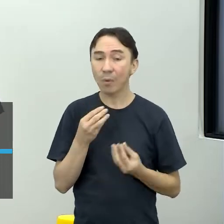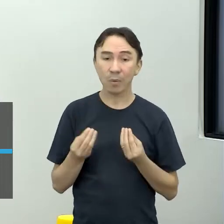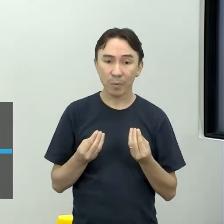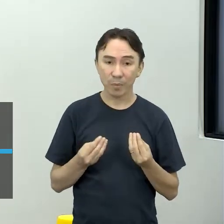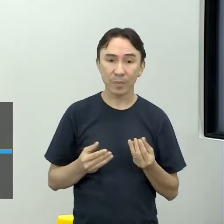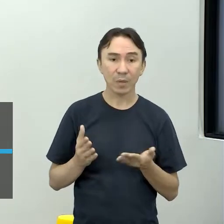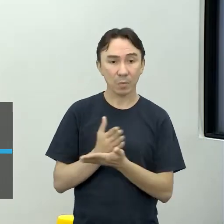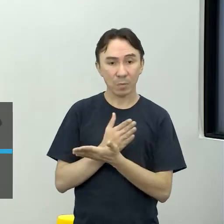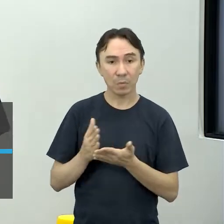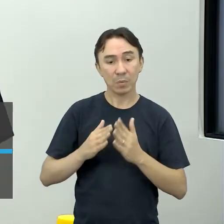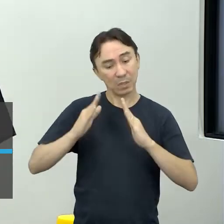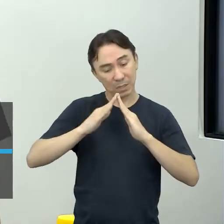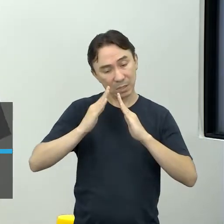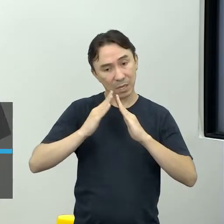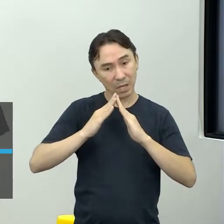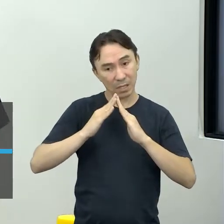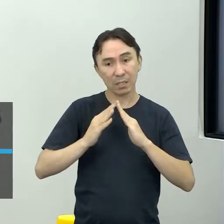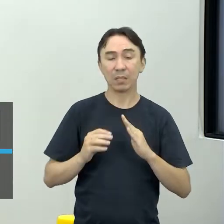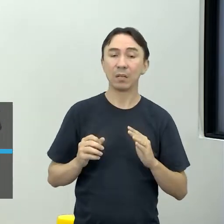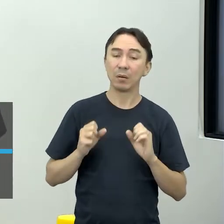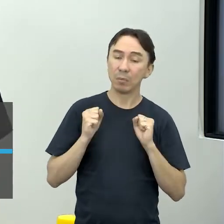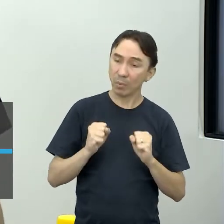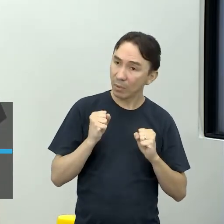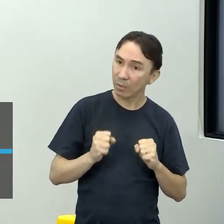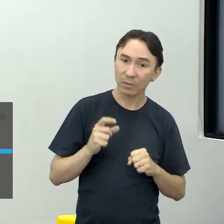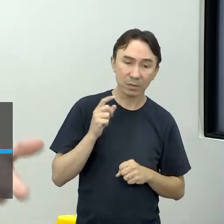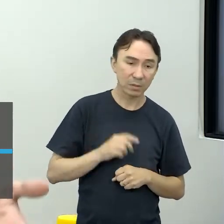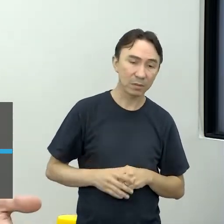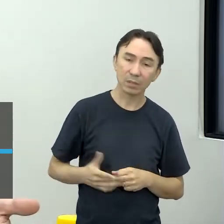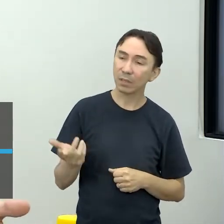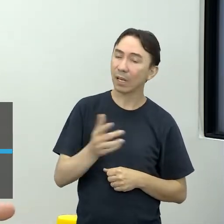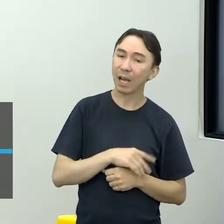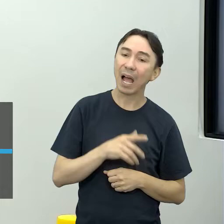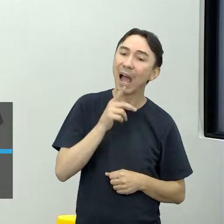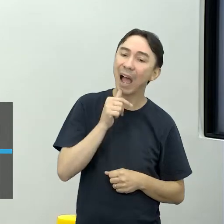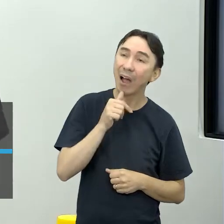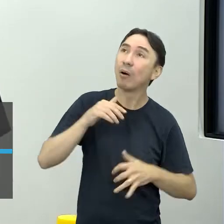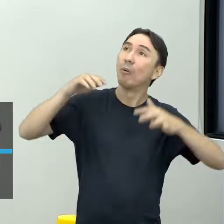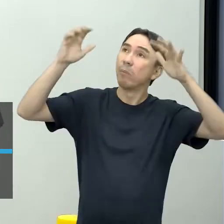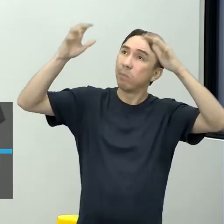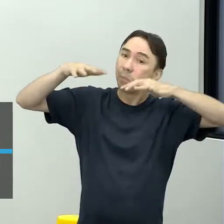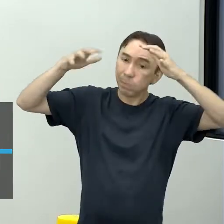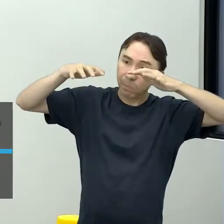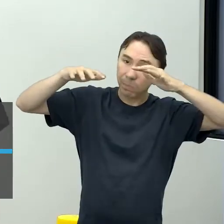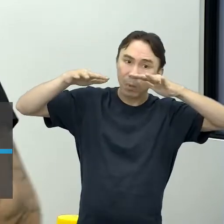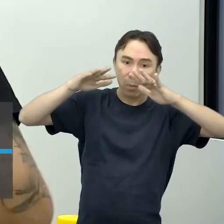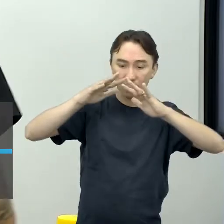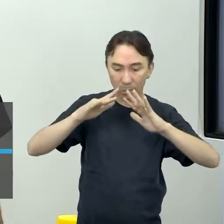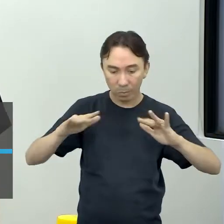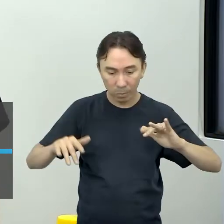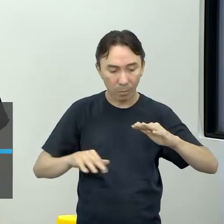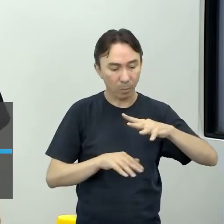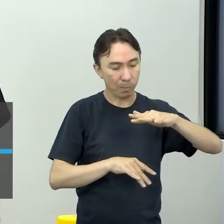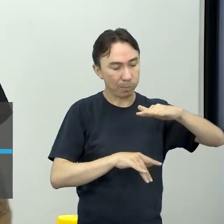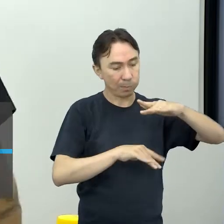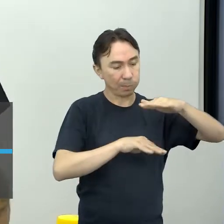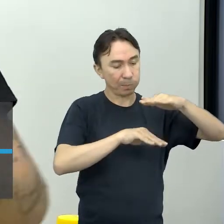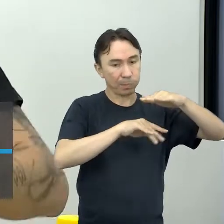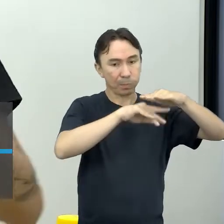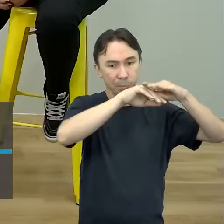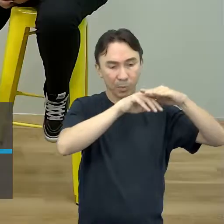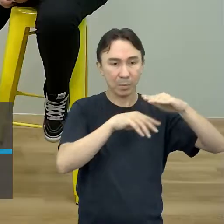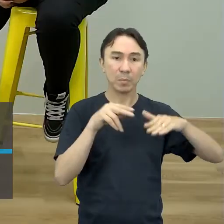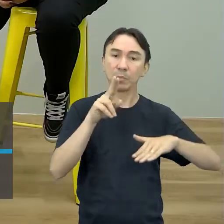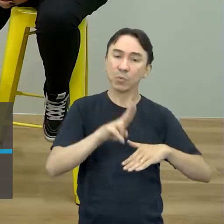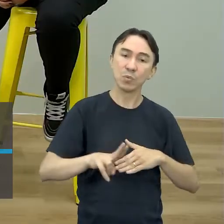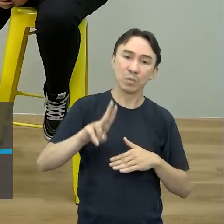reutilização da água da chuva, para conseguir, por exemplo, lavar um carro, ou para descarga, e isso já são, óbvio, casas sustentáveis